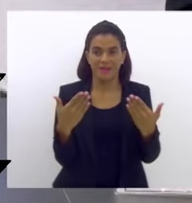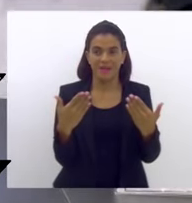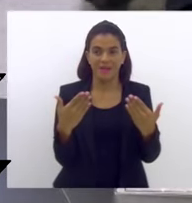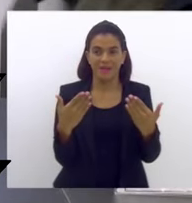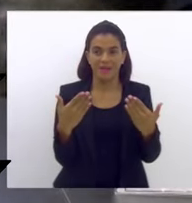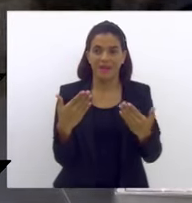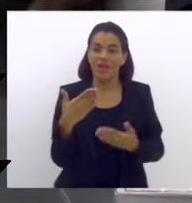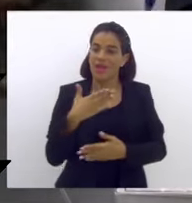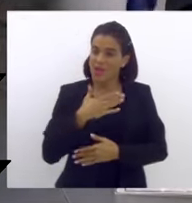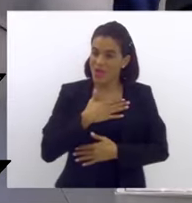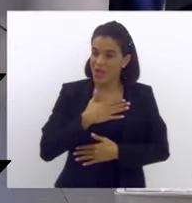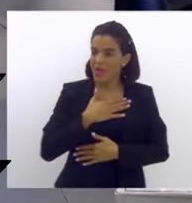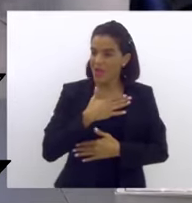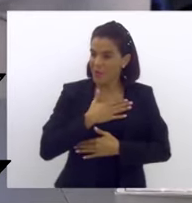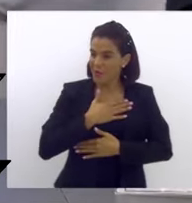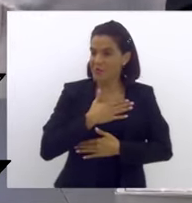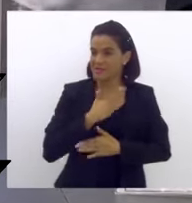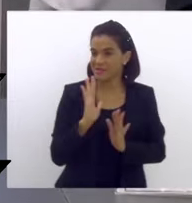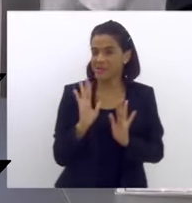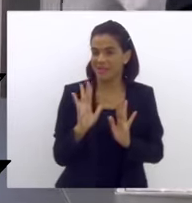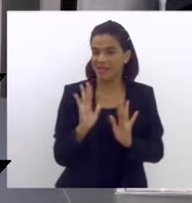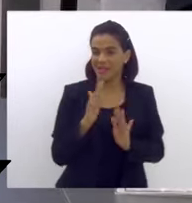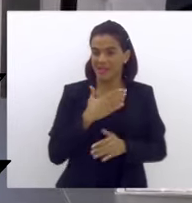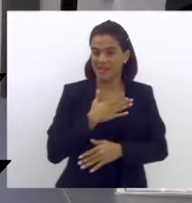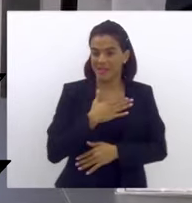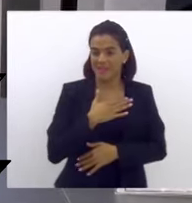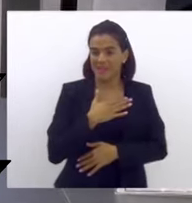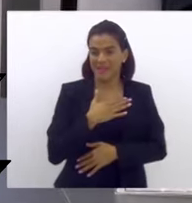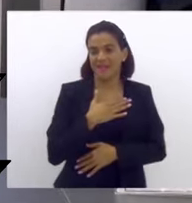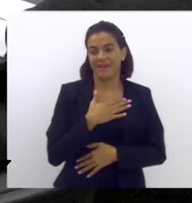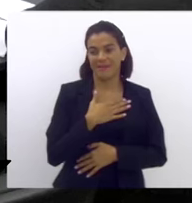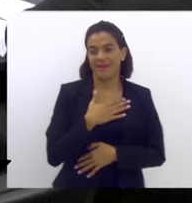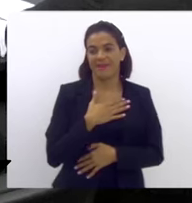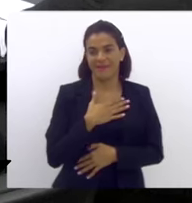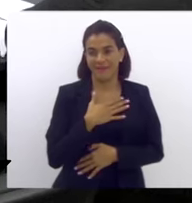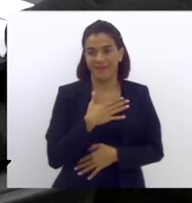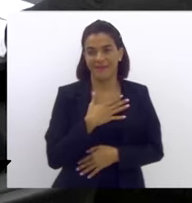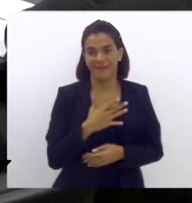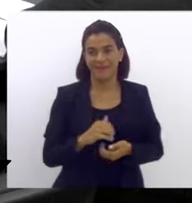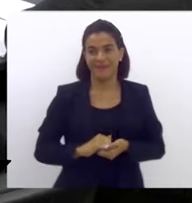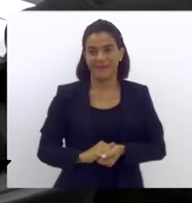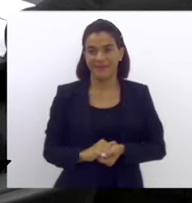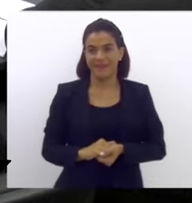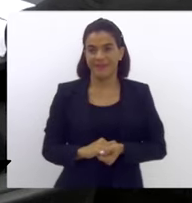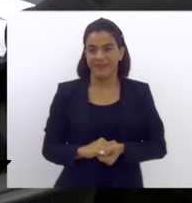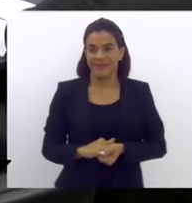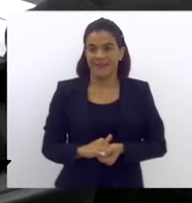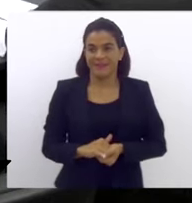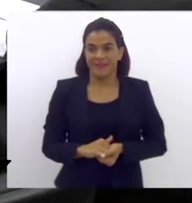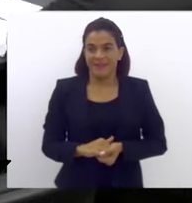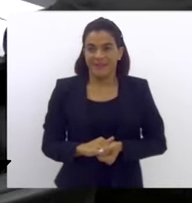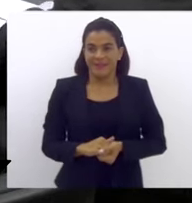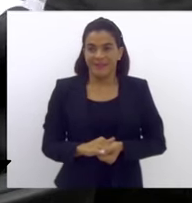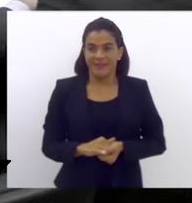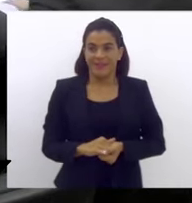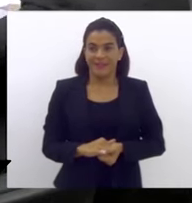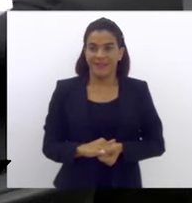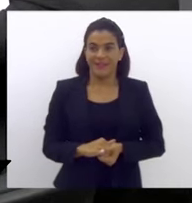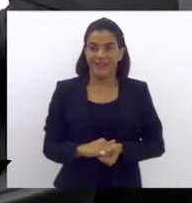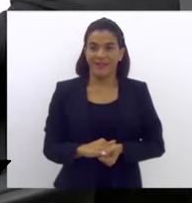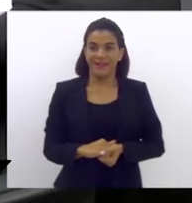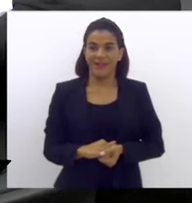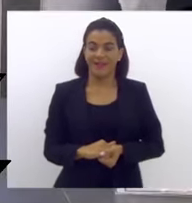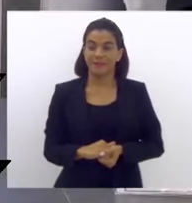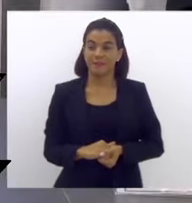do mes leges tirou o Latin não sabia dessa caracter esse esse